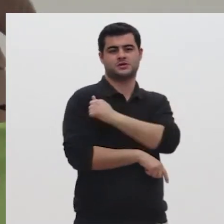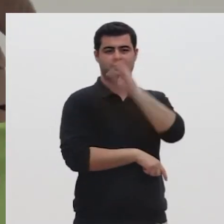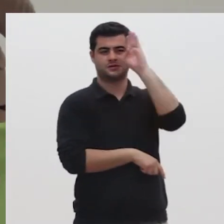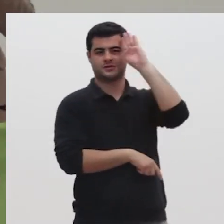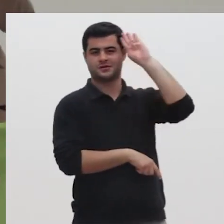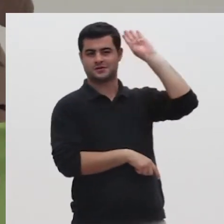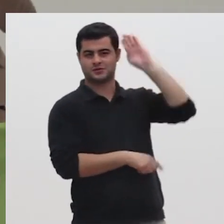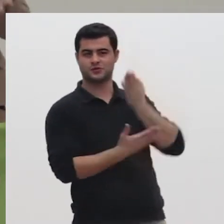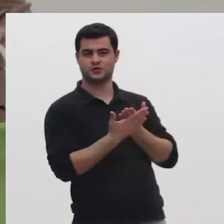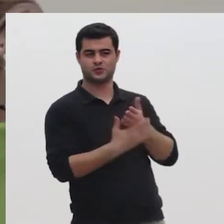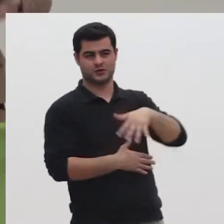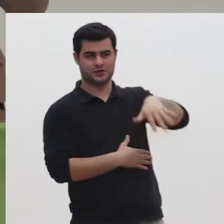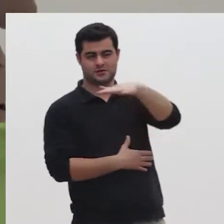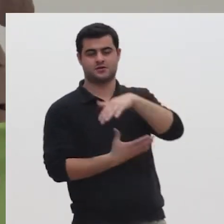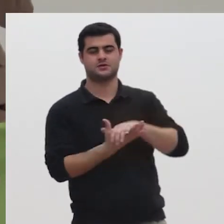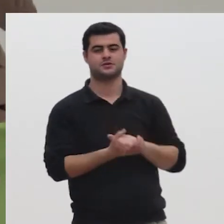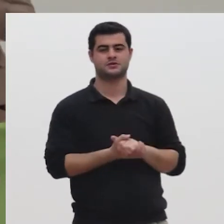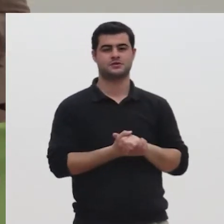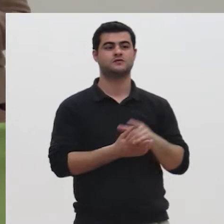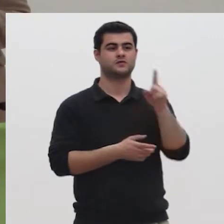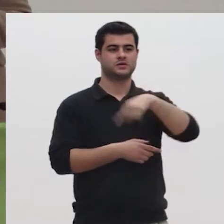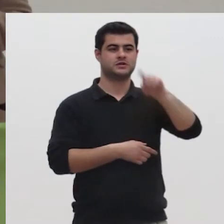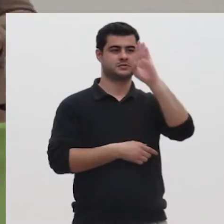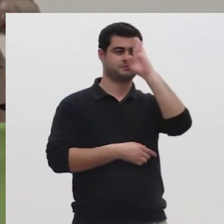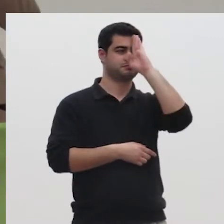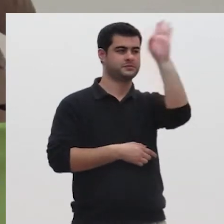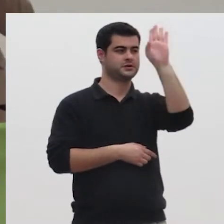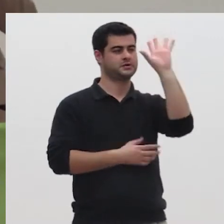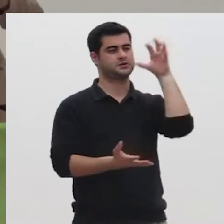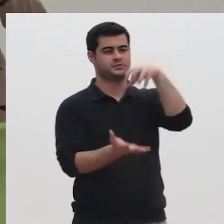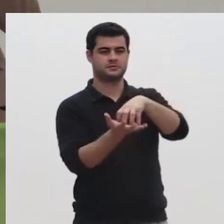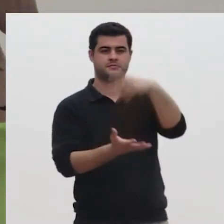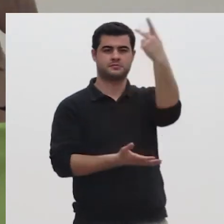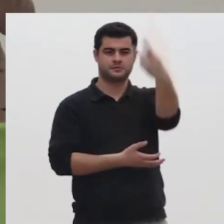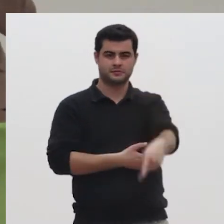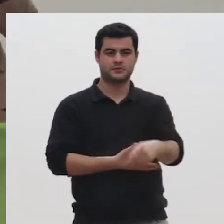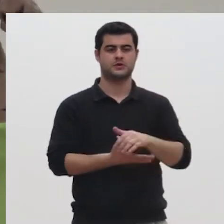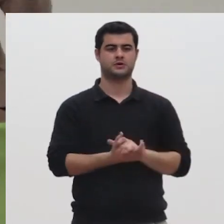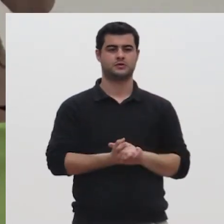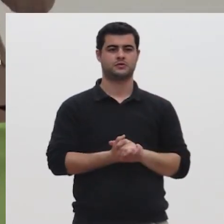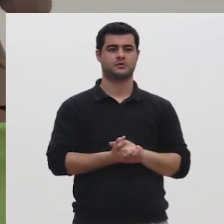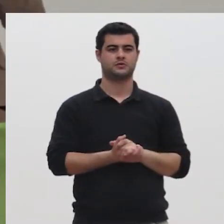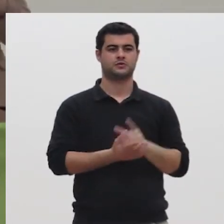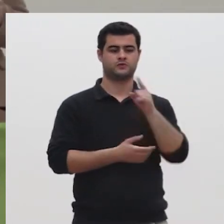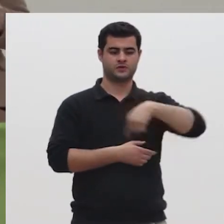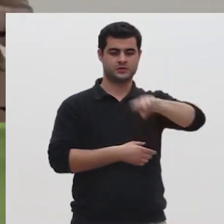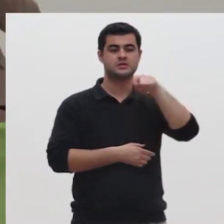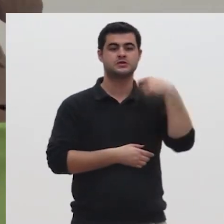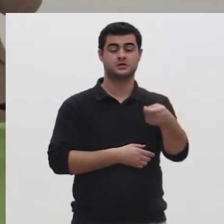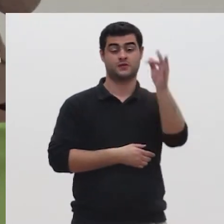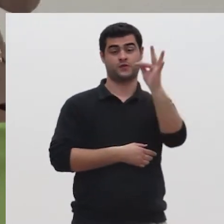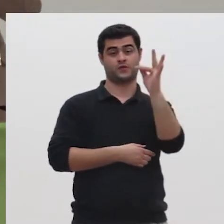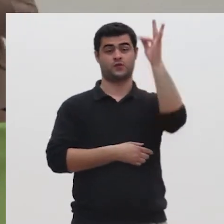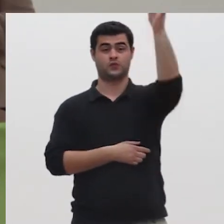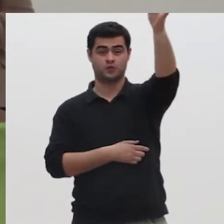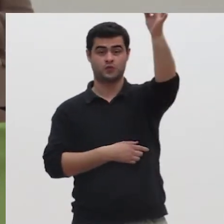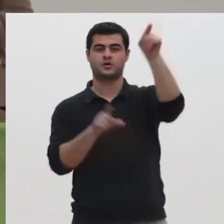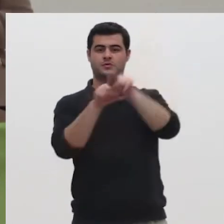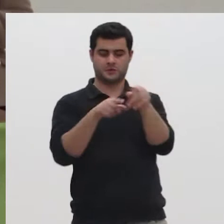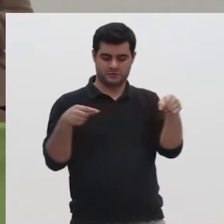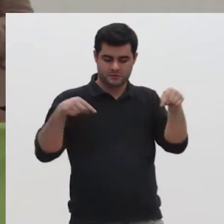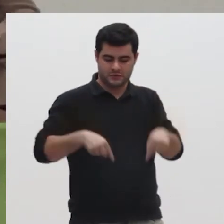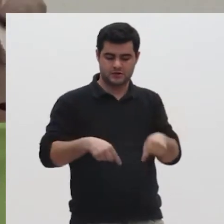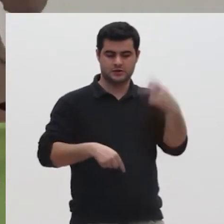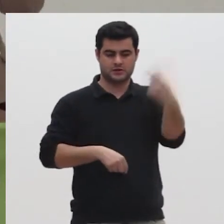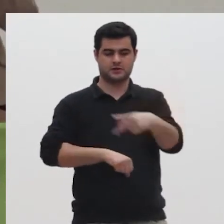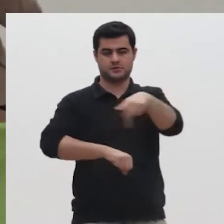a essência principal desta instituição. Os alunos são o futuro, são o presente e o futuro deste